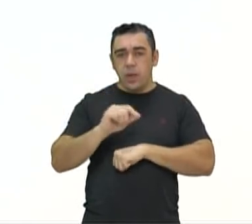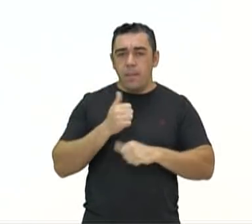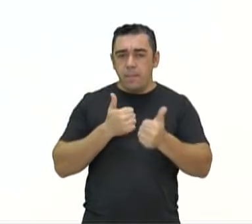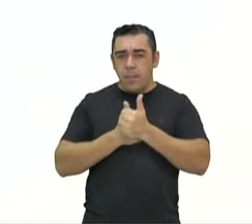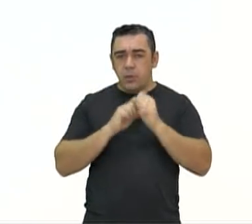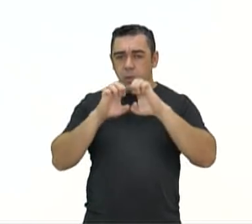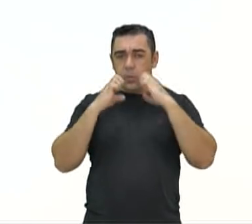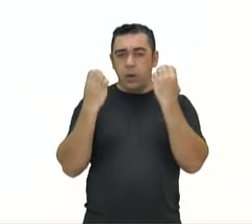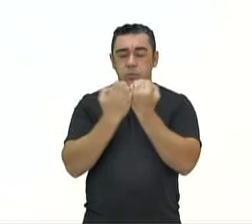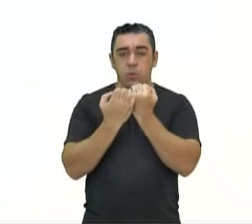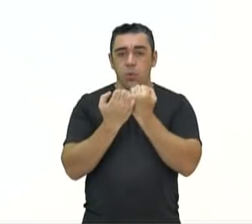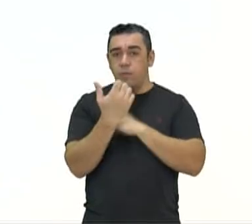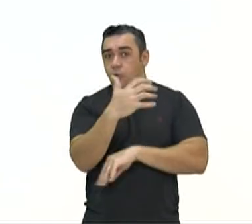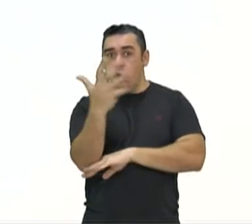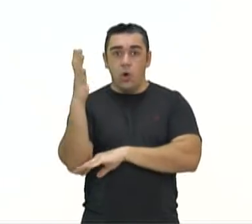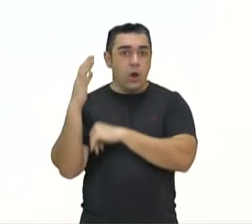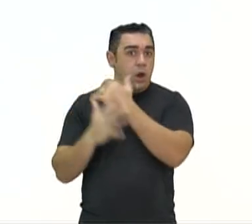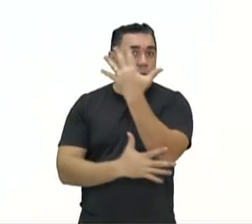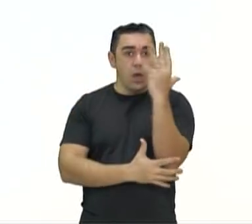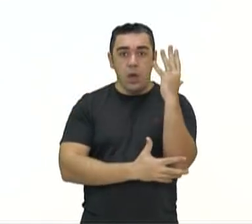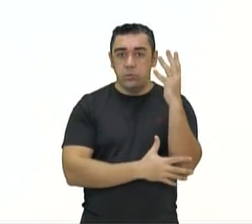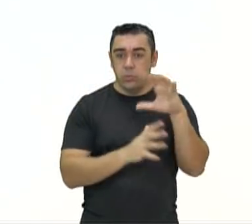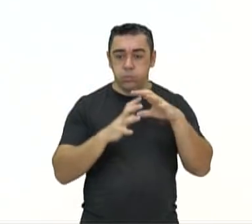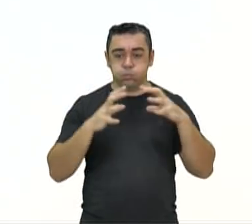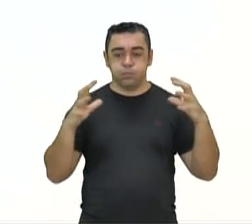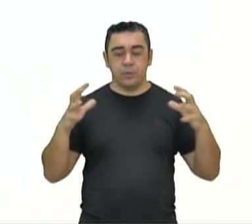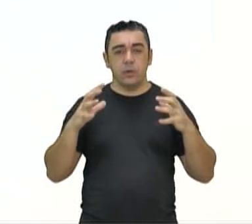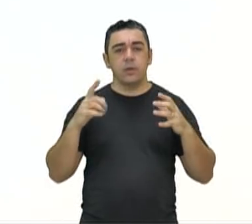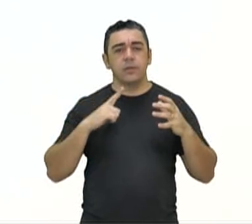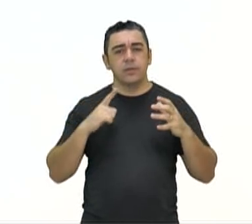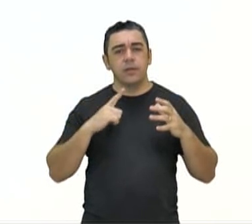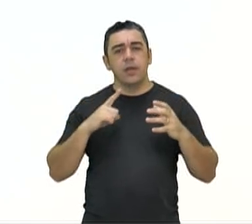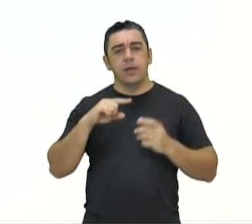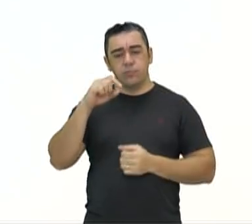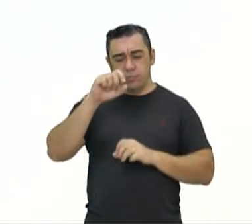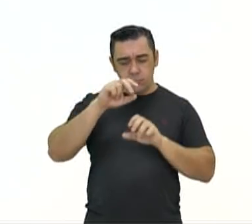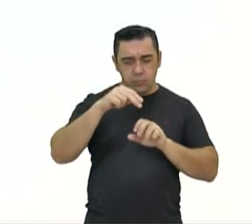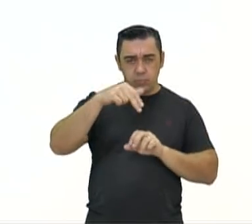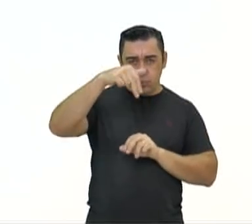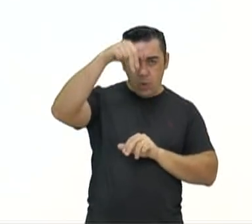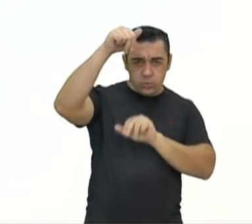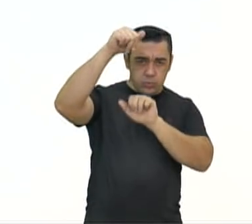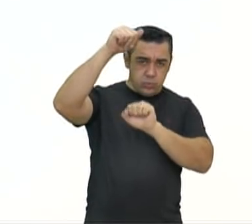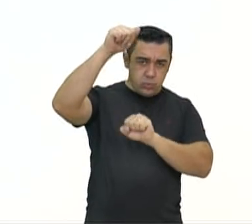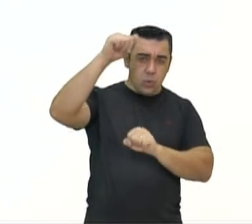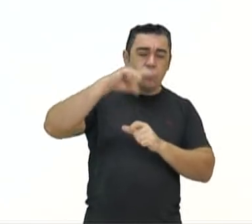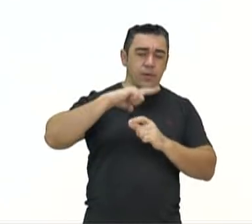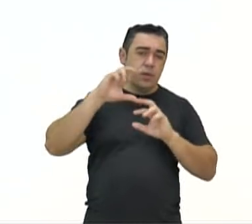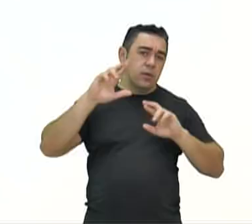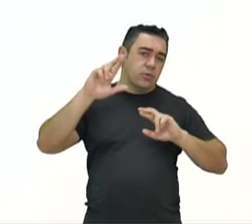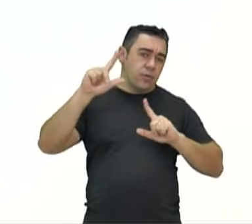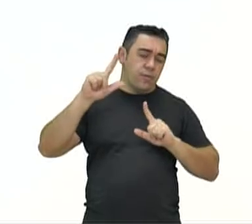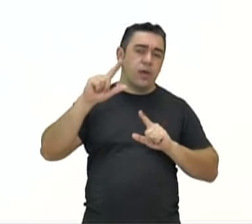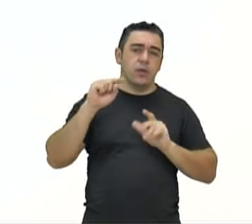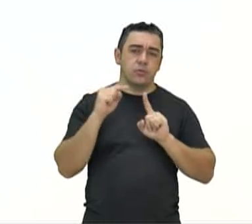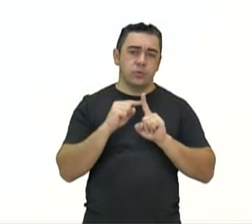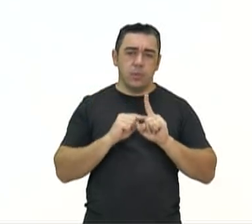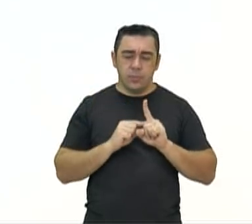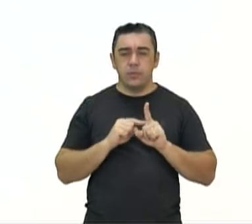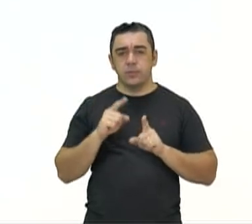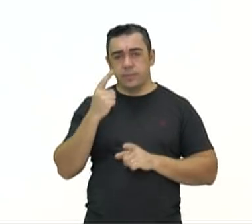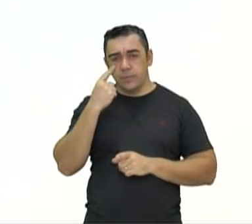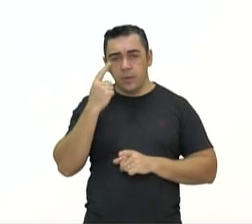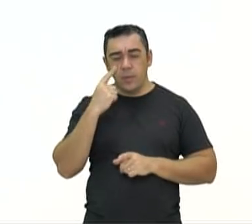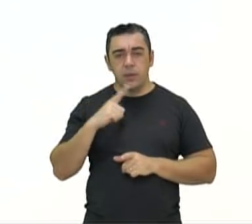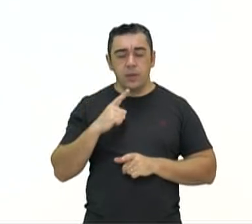Equador, e à medida que vai se afastando da linha do Equador, entramos nas vegetações do tipo temperada ou subtropicais, né? E as vegetações do